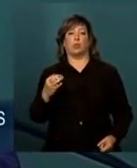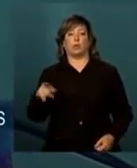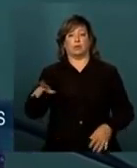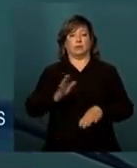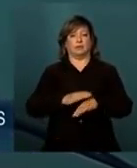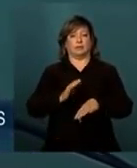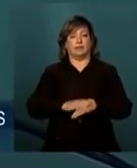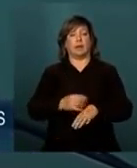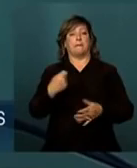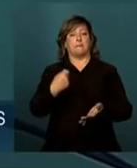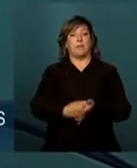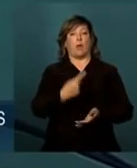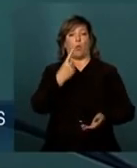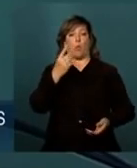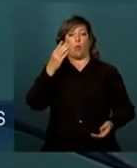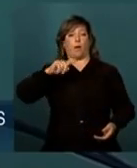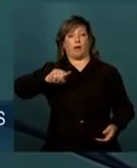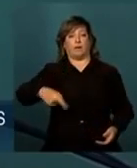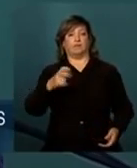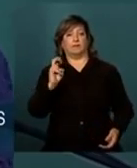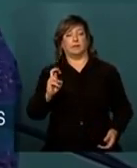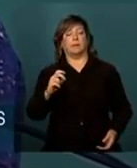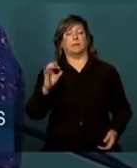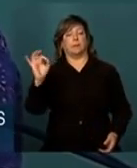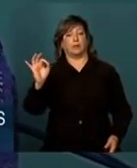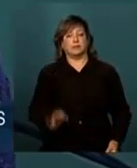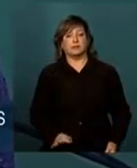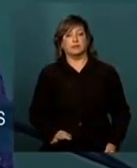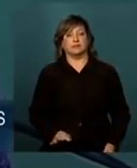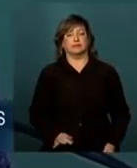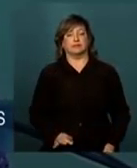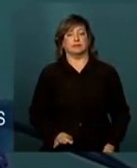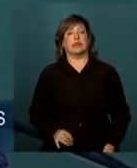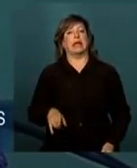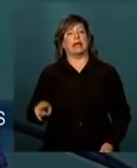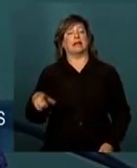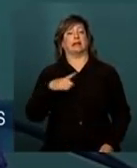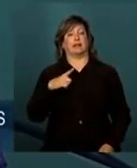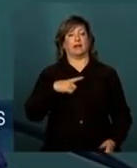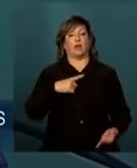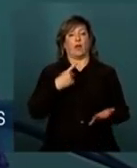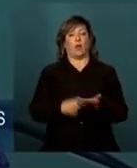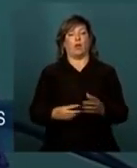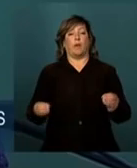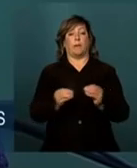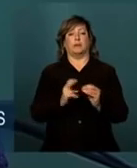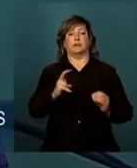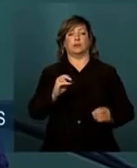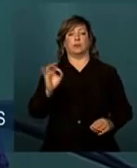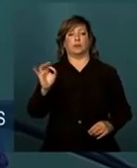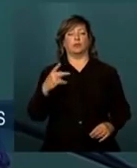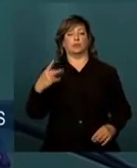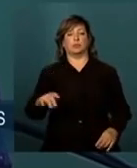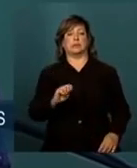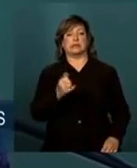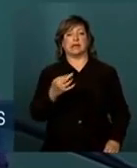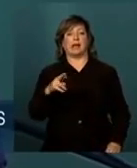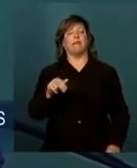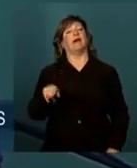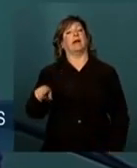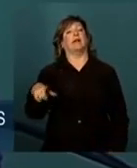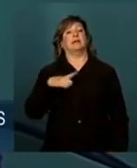paga 1,5%, e quando, obviamente, ele tem comprometido 50% da sua safra,